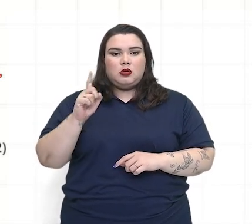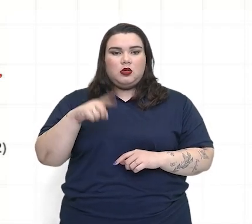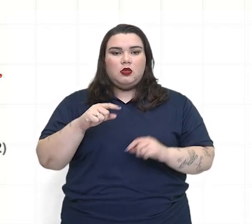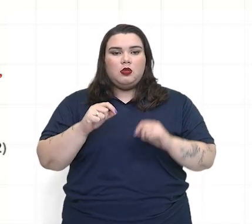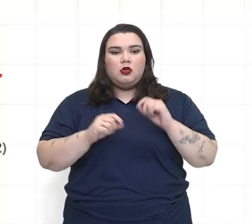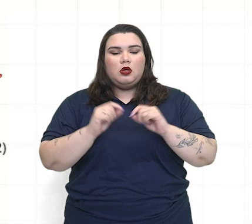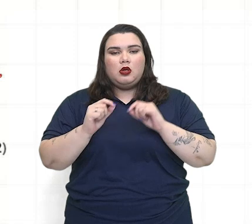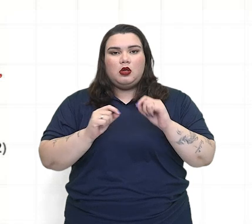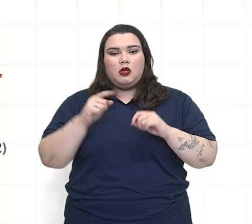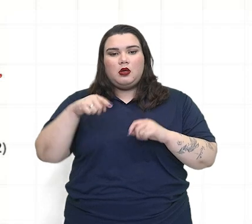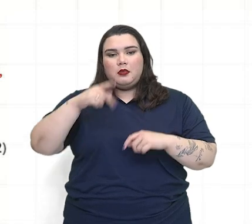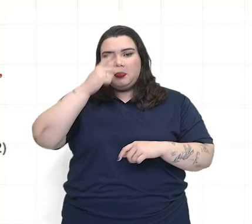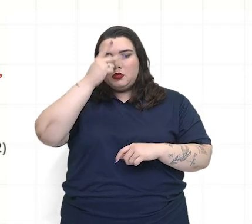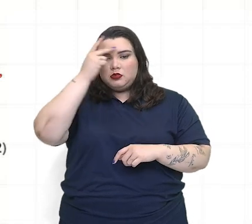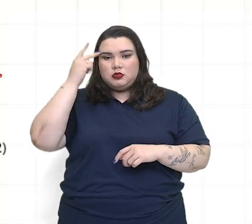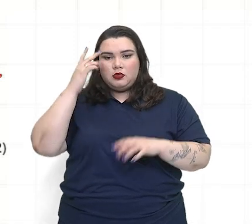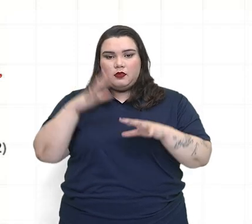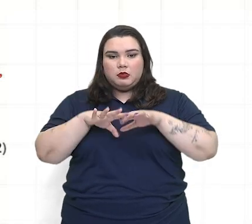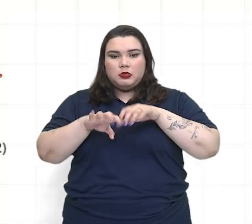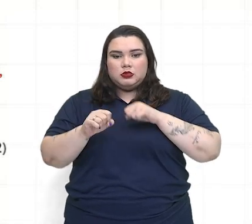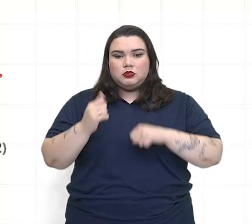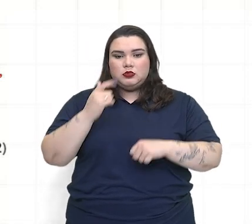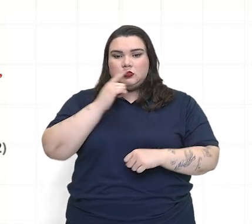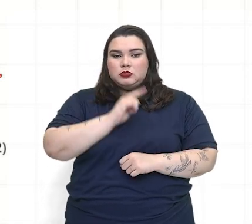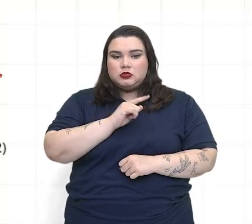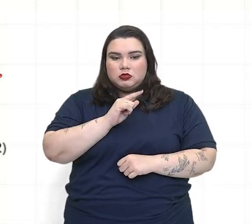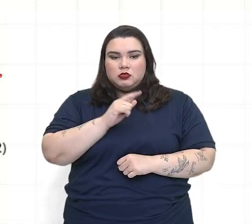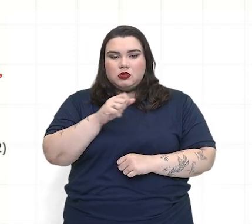conhecimento, certo? Olha só,